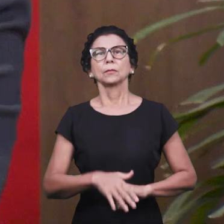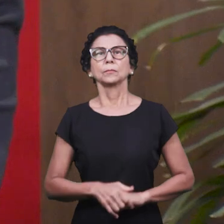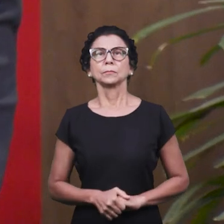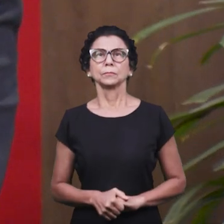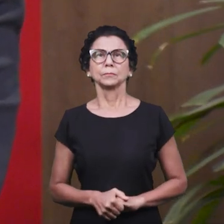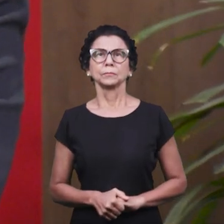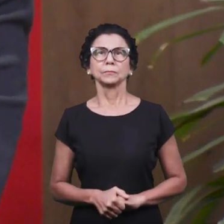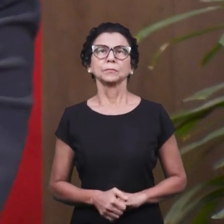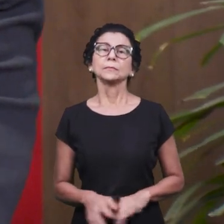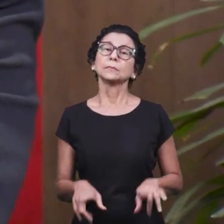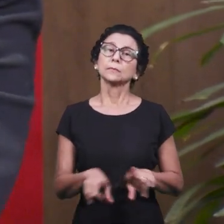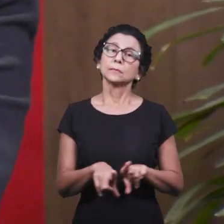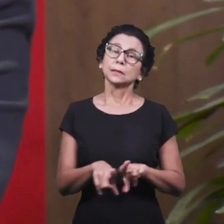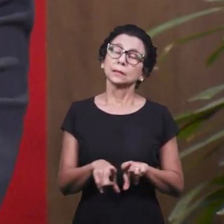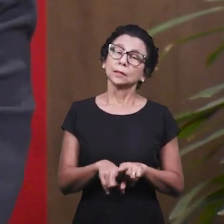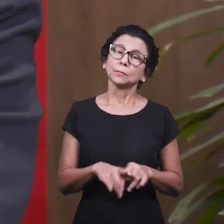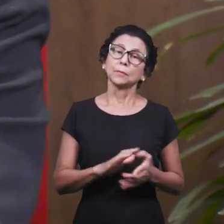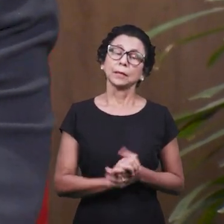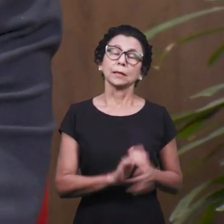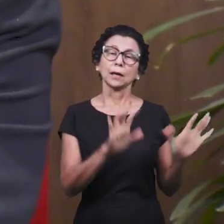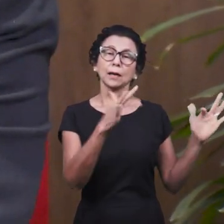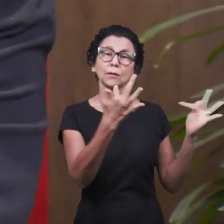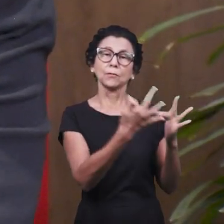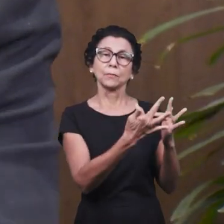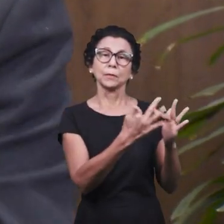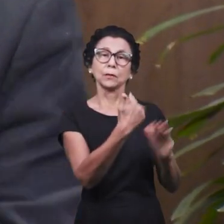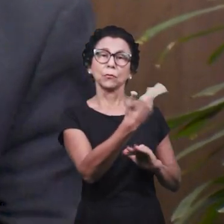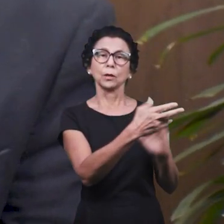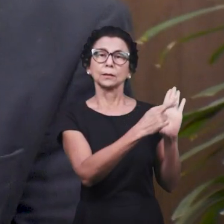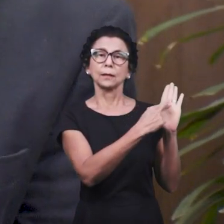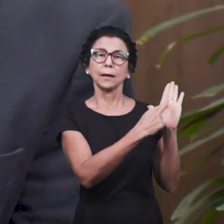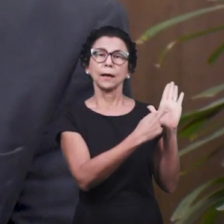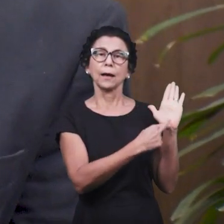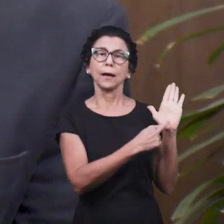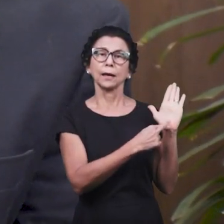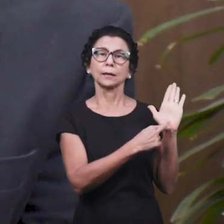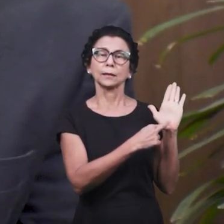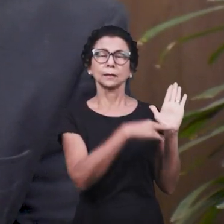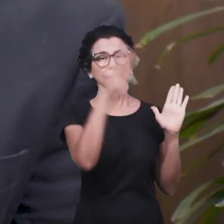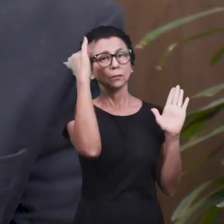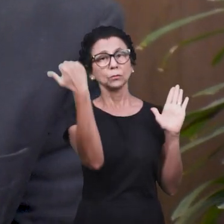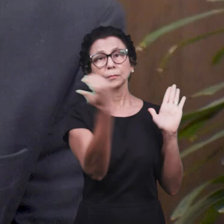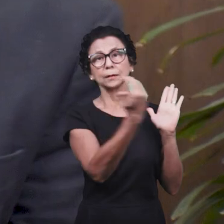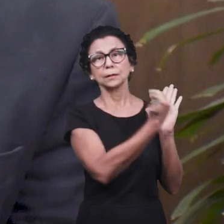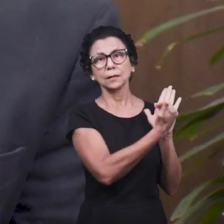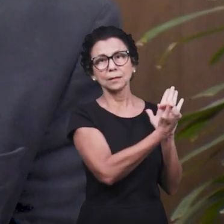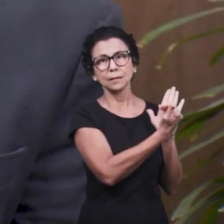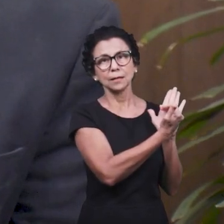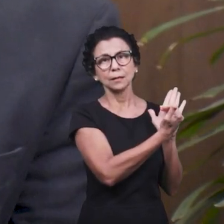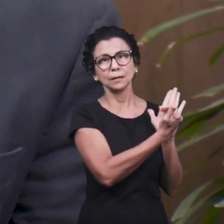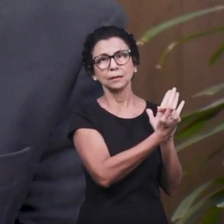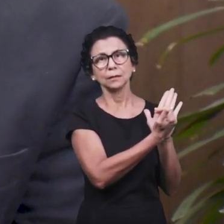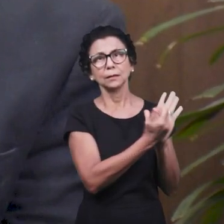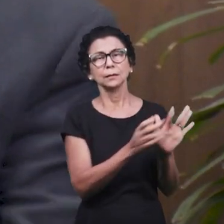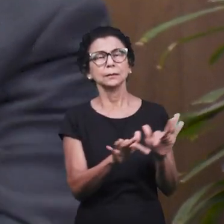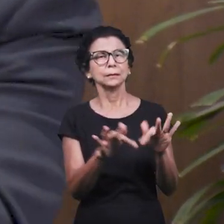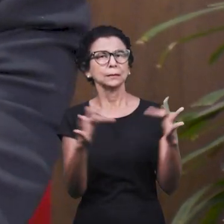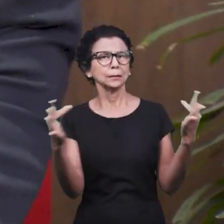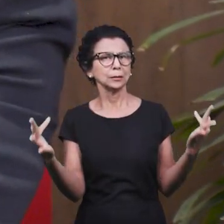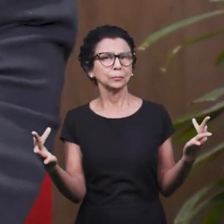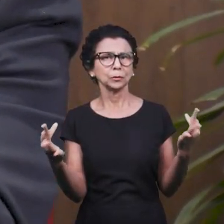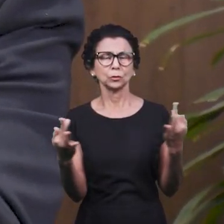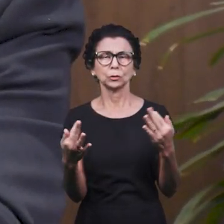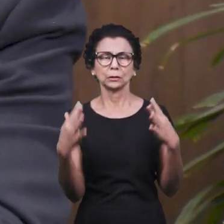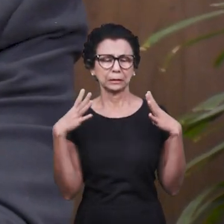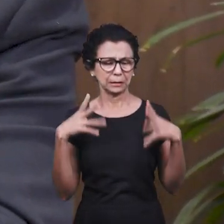obedecer à família. Regra da família. Regras são regras. Regra que é coisa simples, que é desde higiene pessoal até